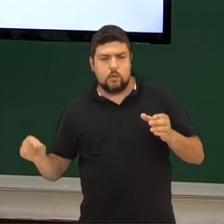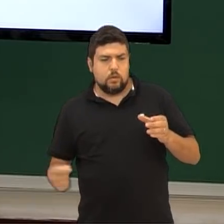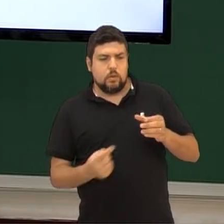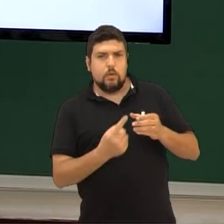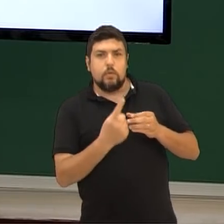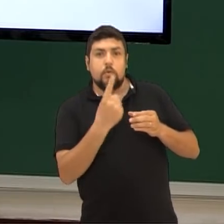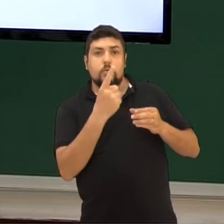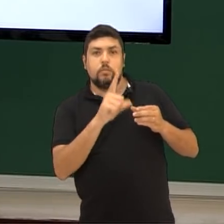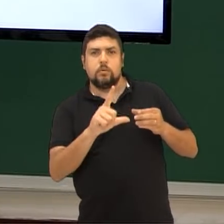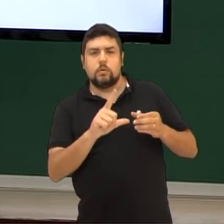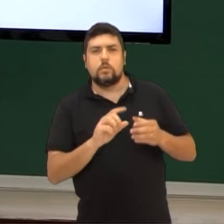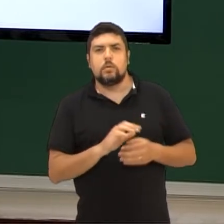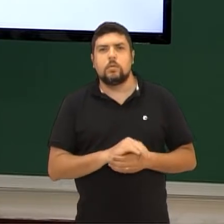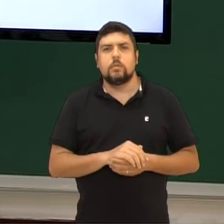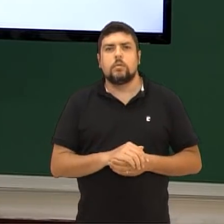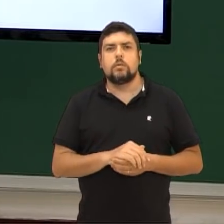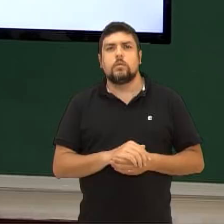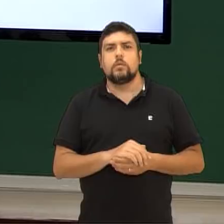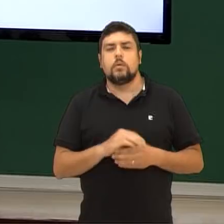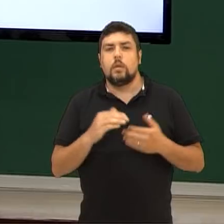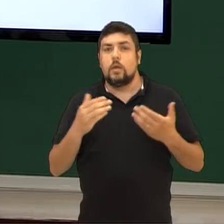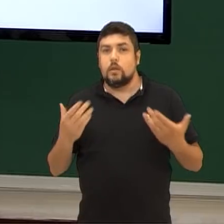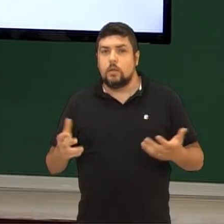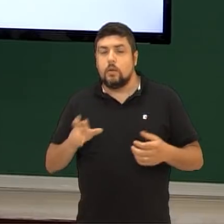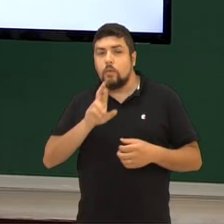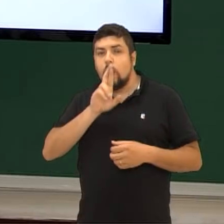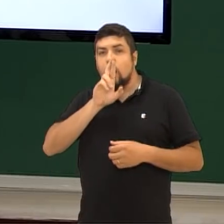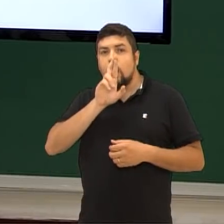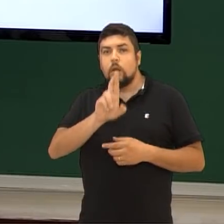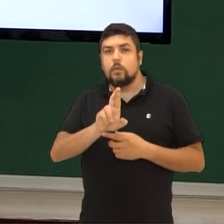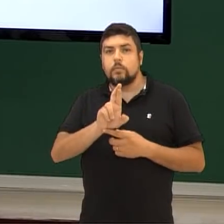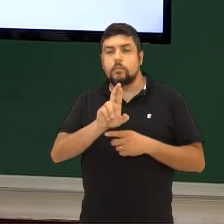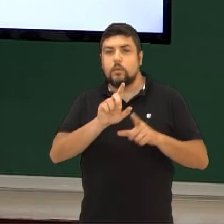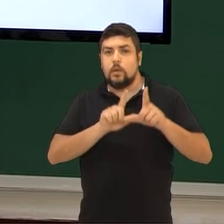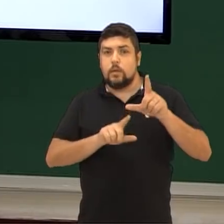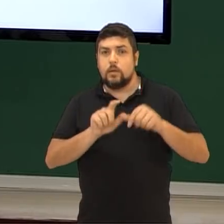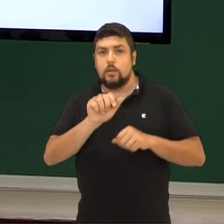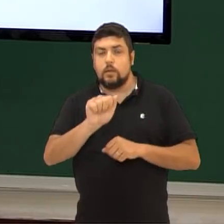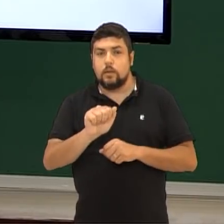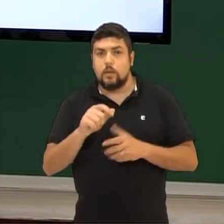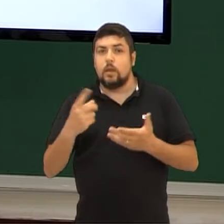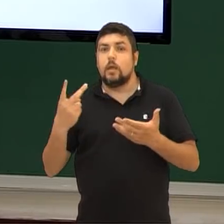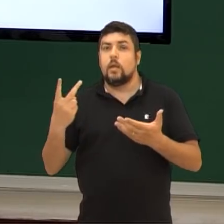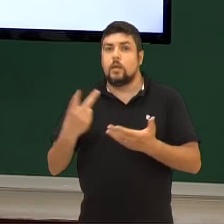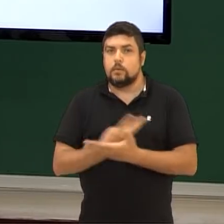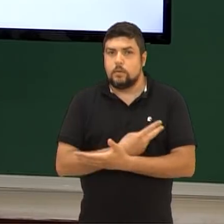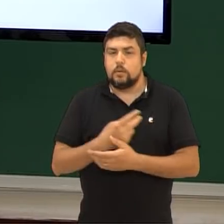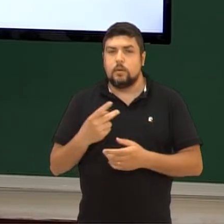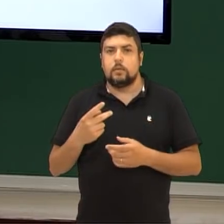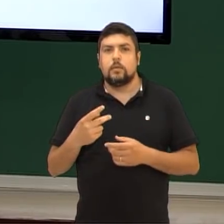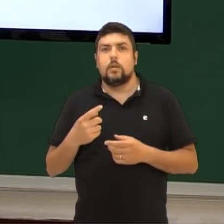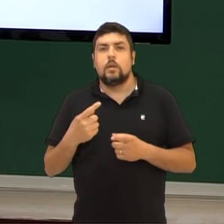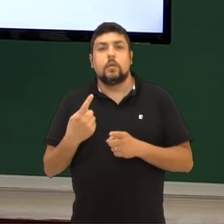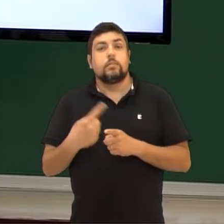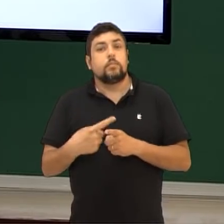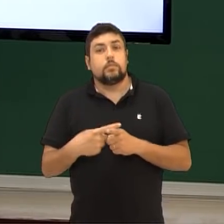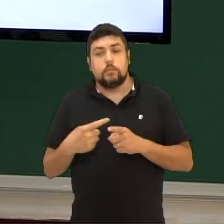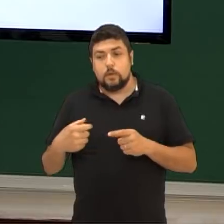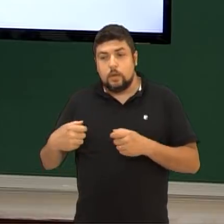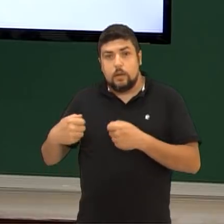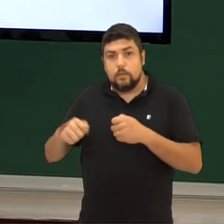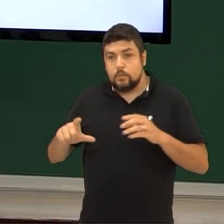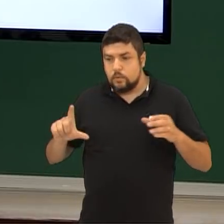Então a resposta dessa primeira alternativa, a letra A, não está correta, pois ela deveria ter